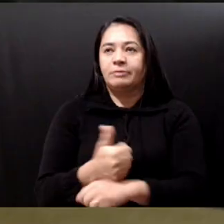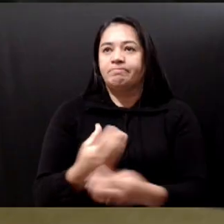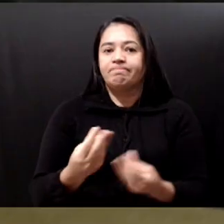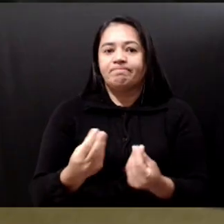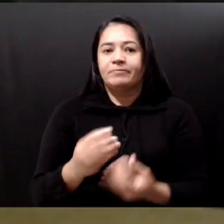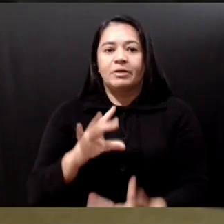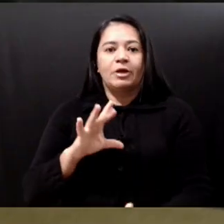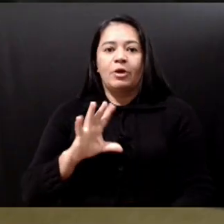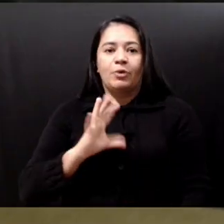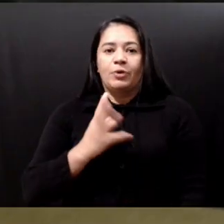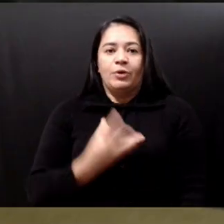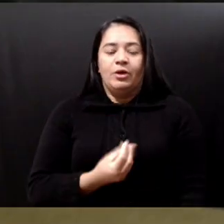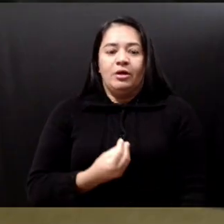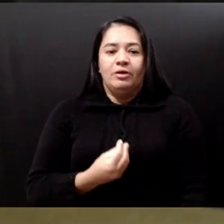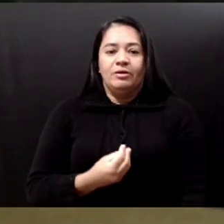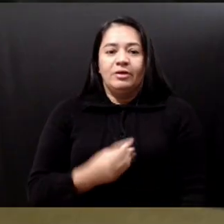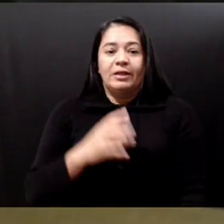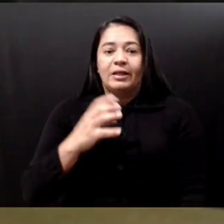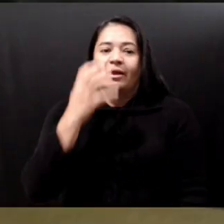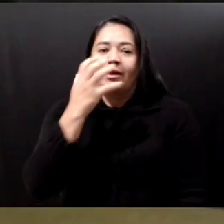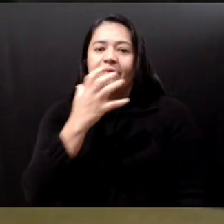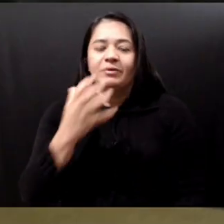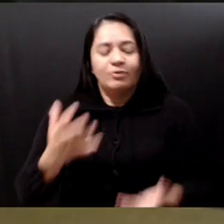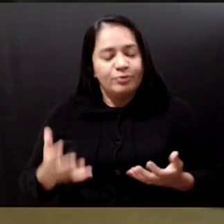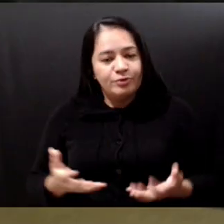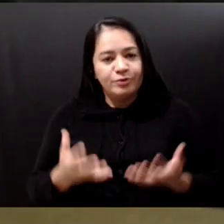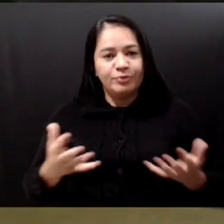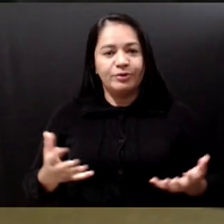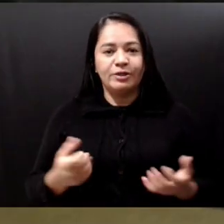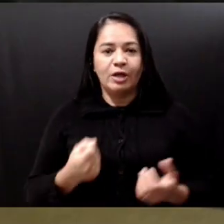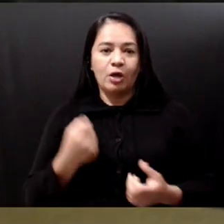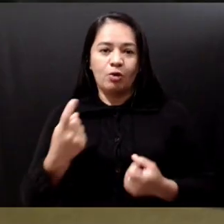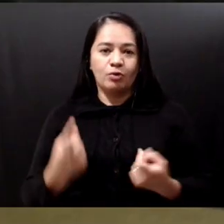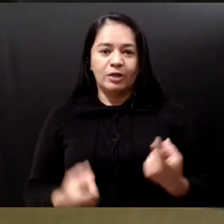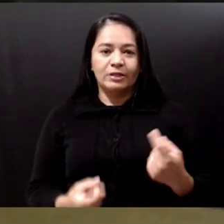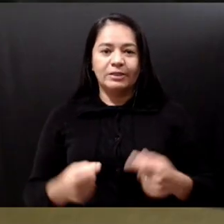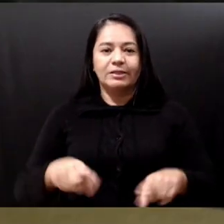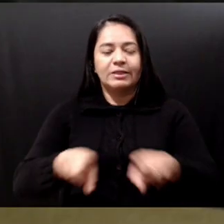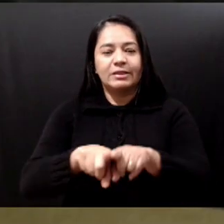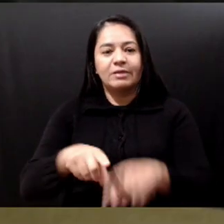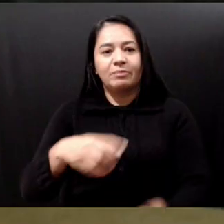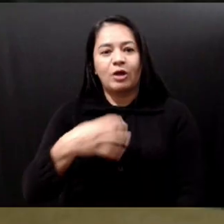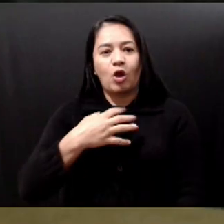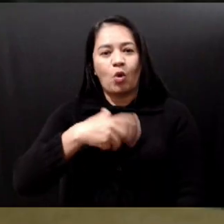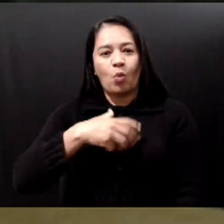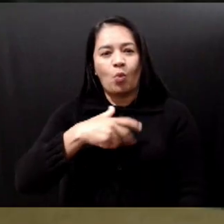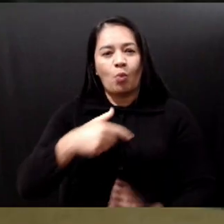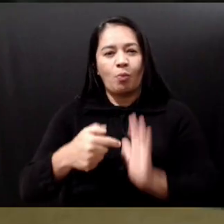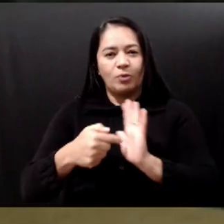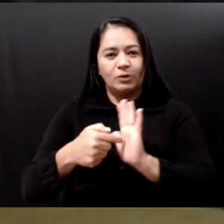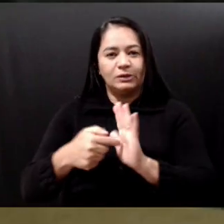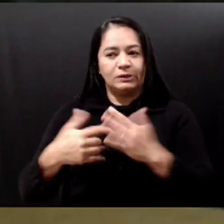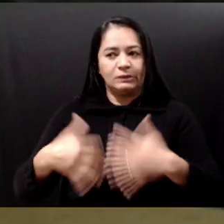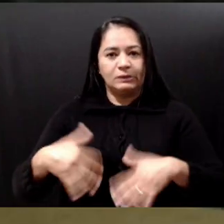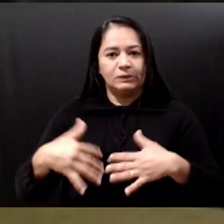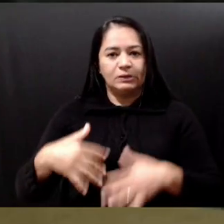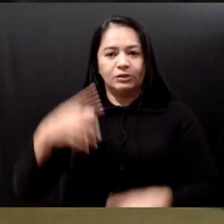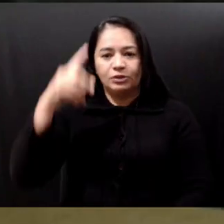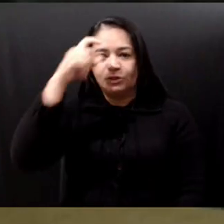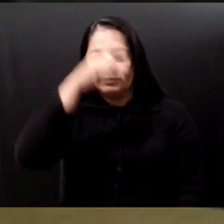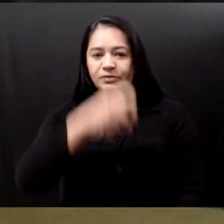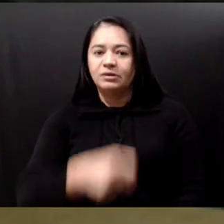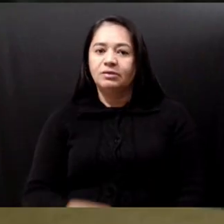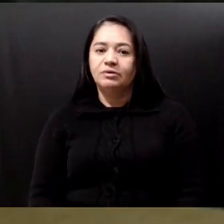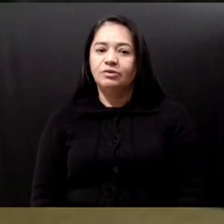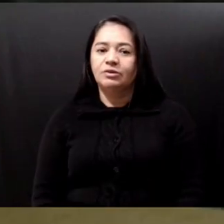a hipermotivação e, em alguns casos, comportamentos obsessivos também. Esse estado emocional intenso provoca alterações neurológicas,